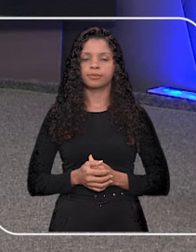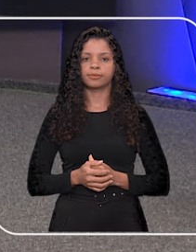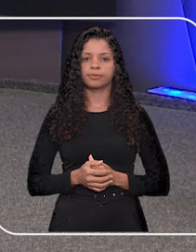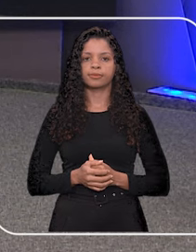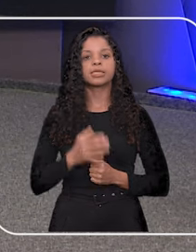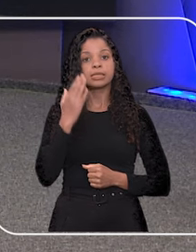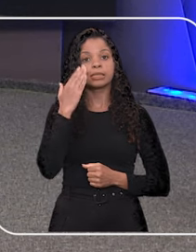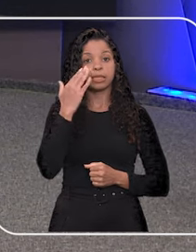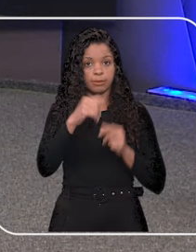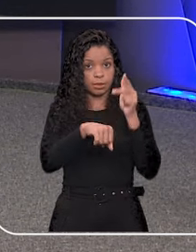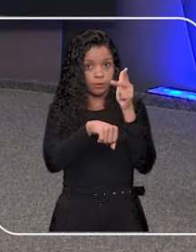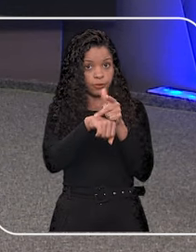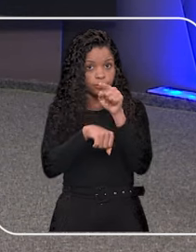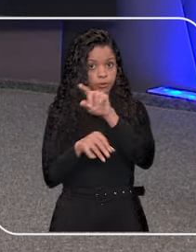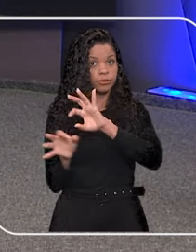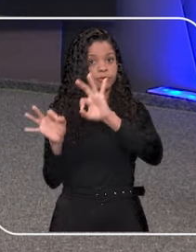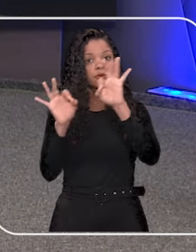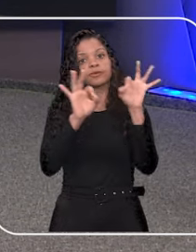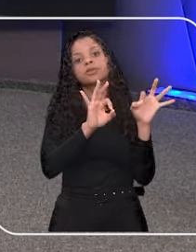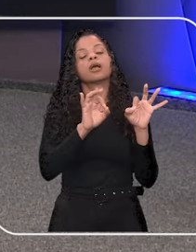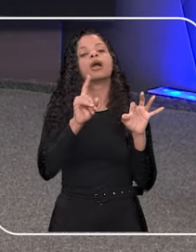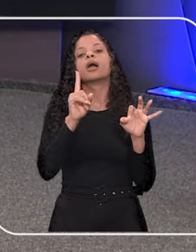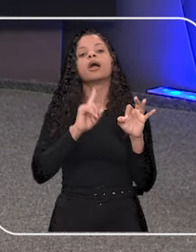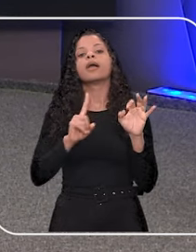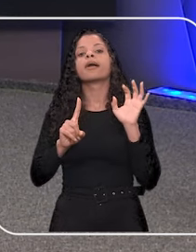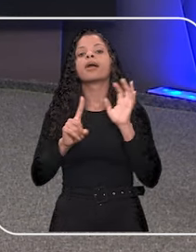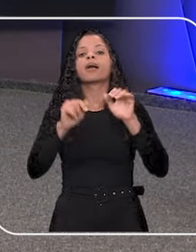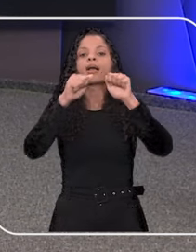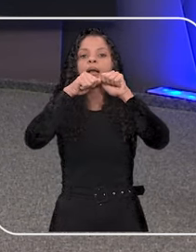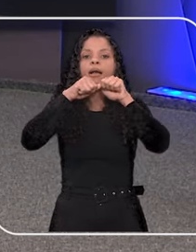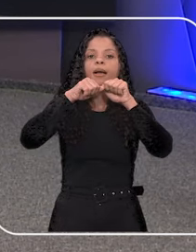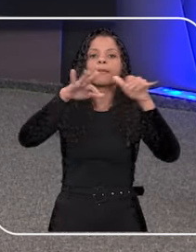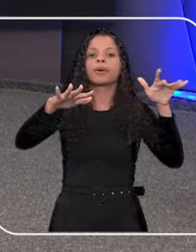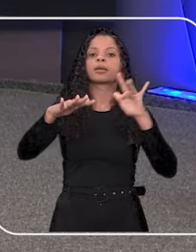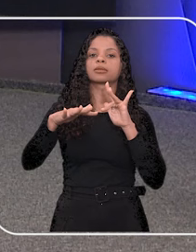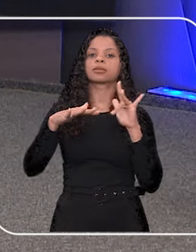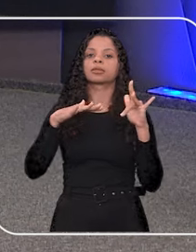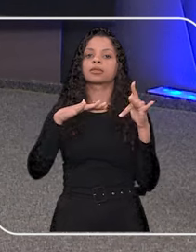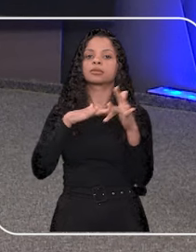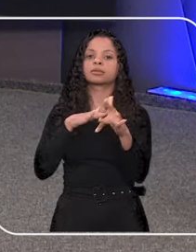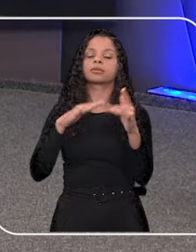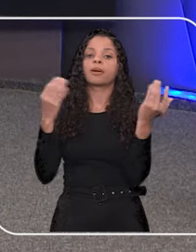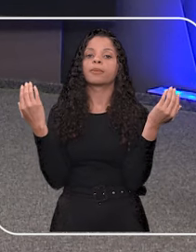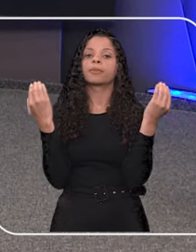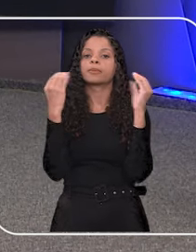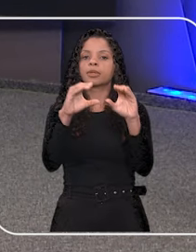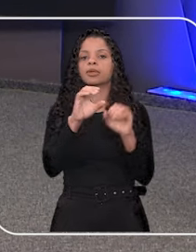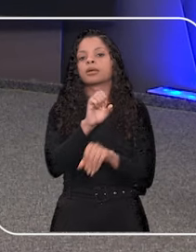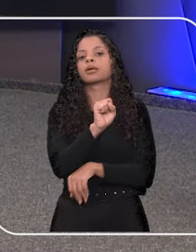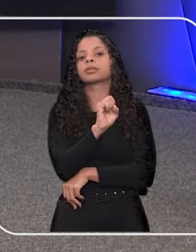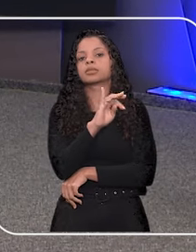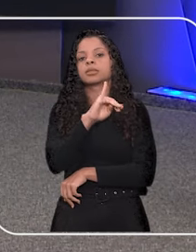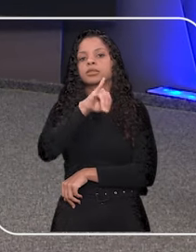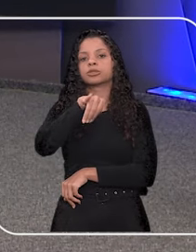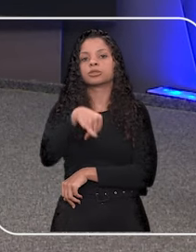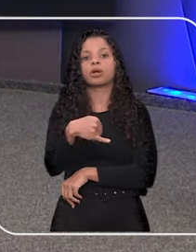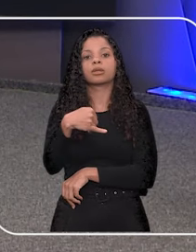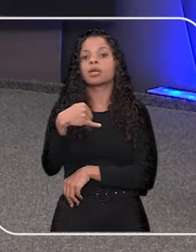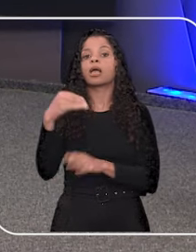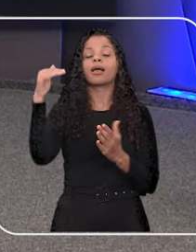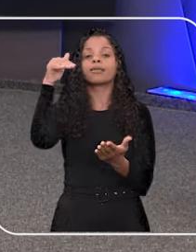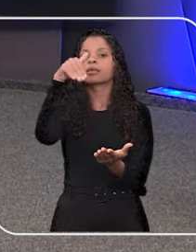polícia esse vídeo que você acabou de assistir é de uma campanha nas redes sociais lançada pelo STJ durante